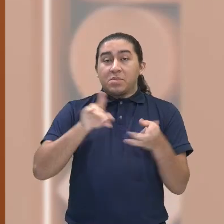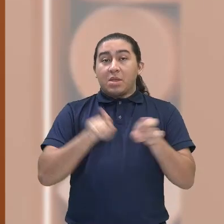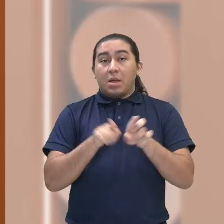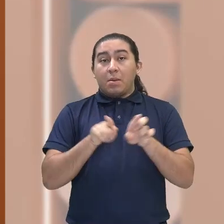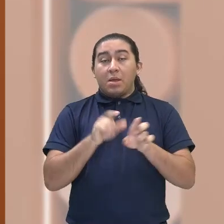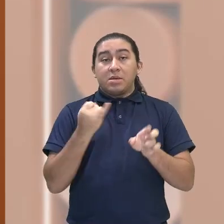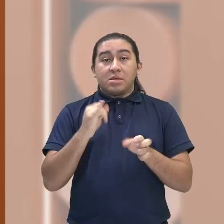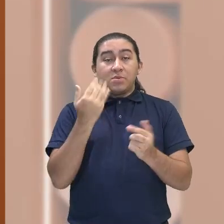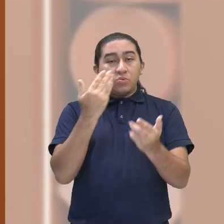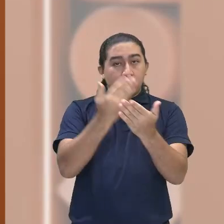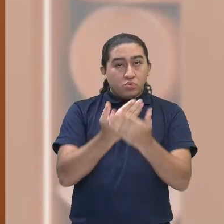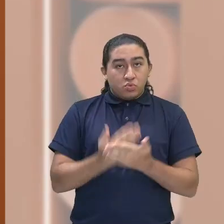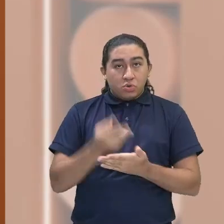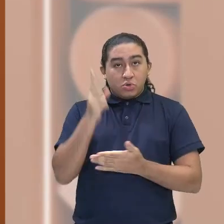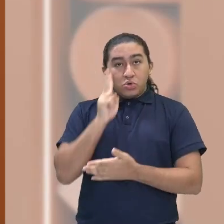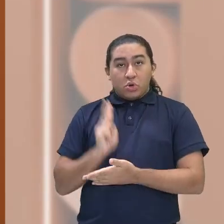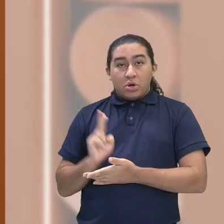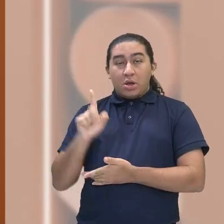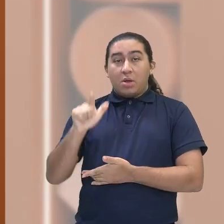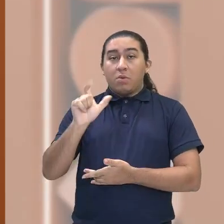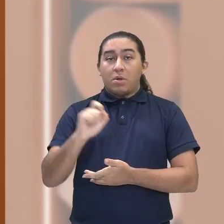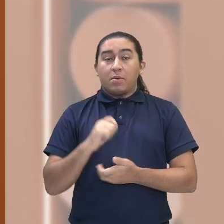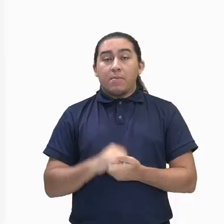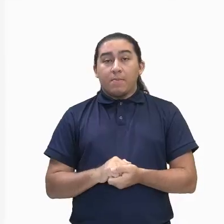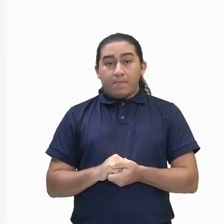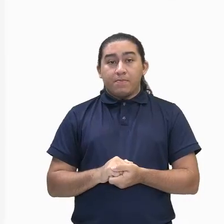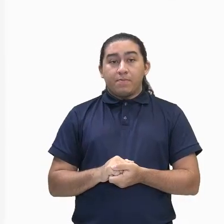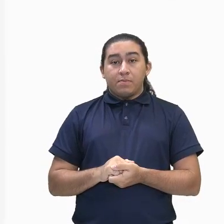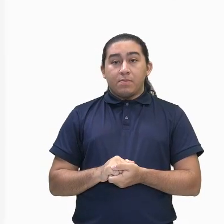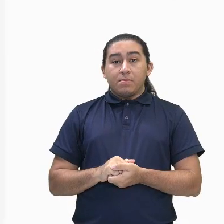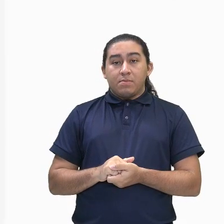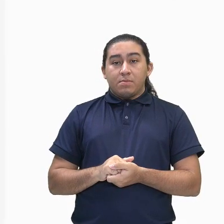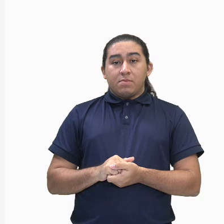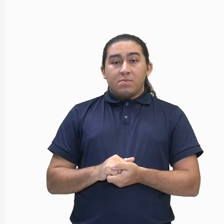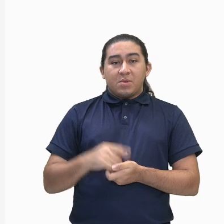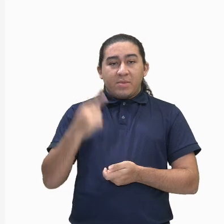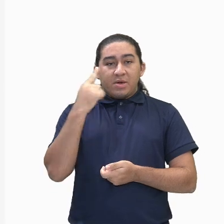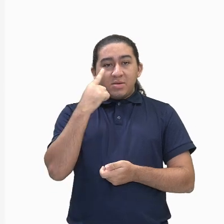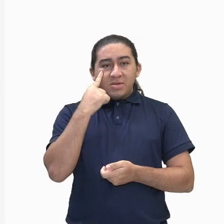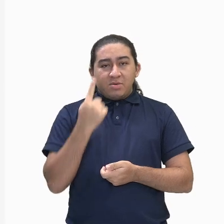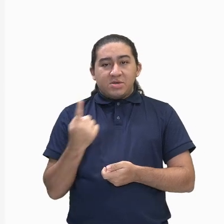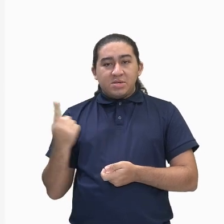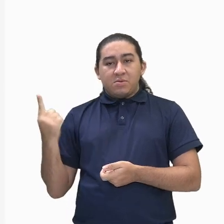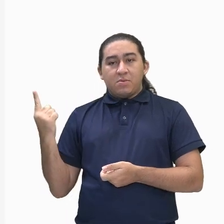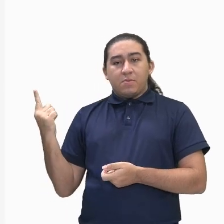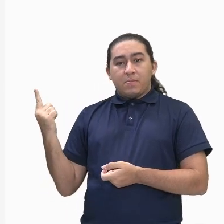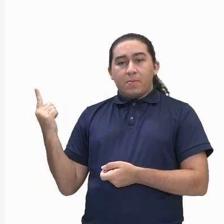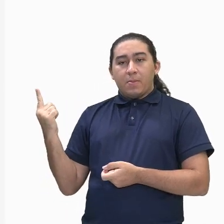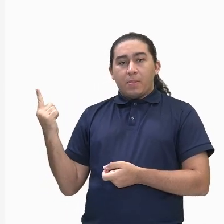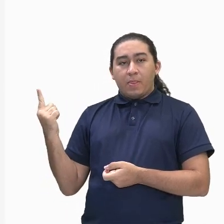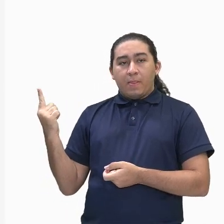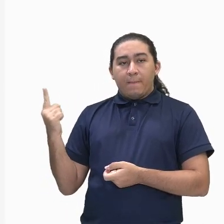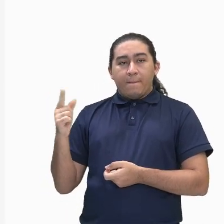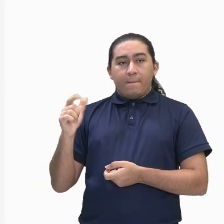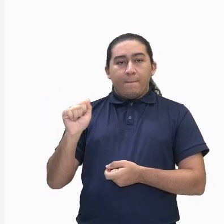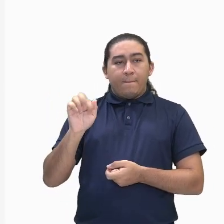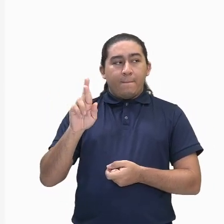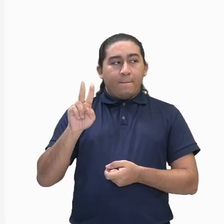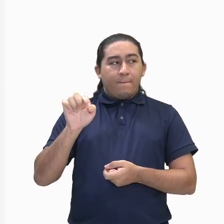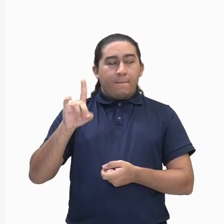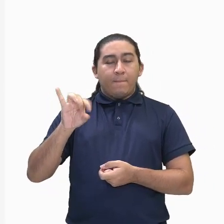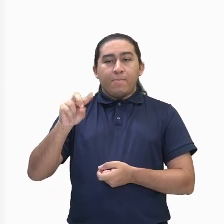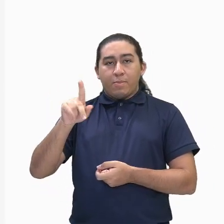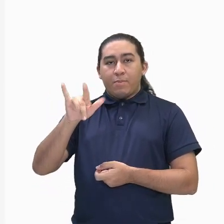da história, que é a arqueologia. É essencial, né? A arqueologia ela